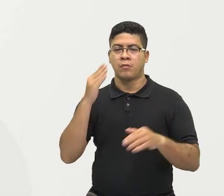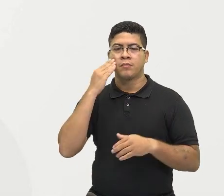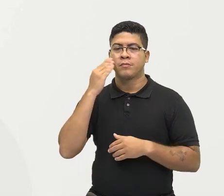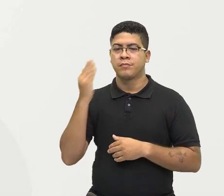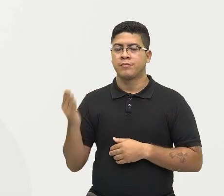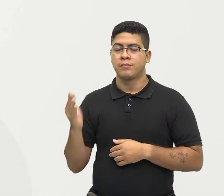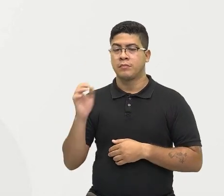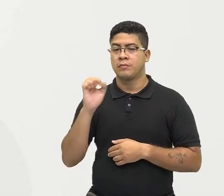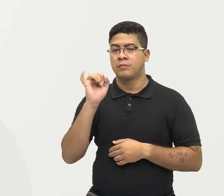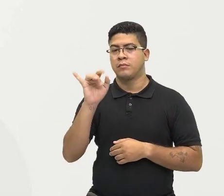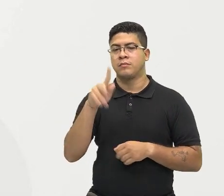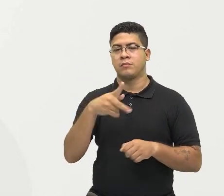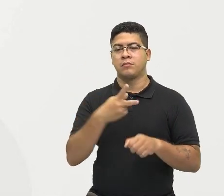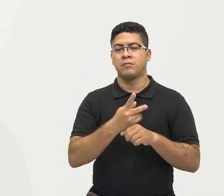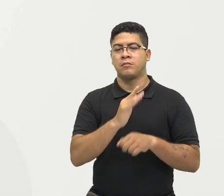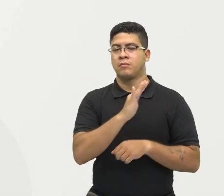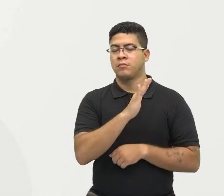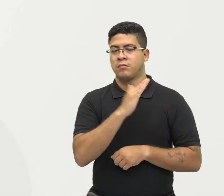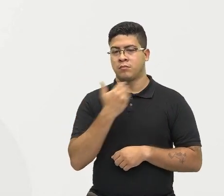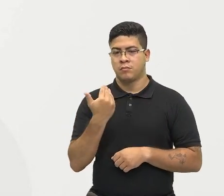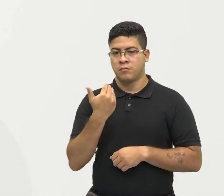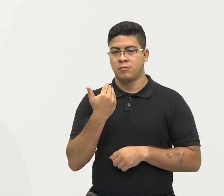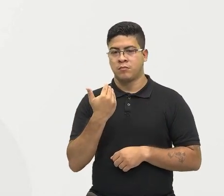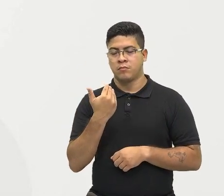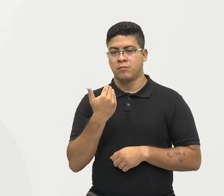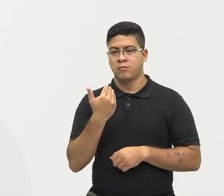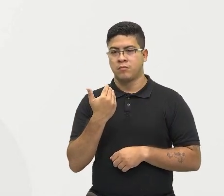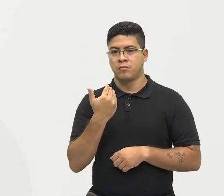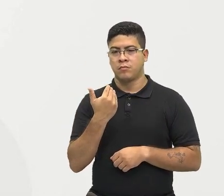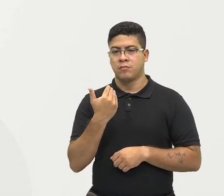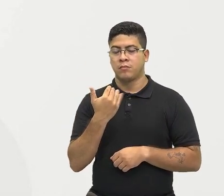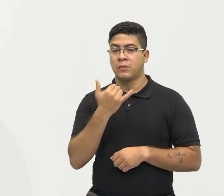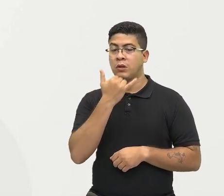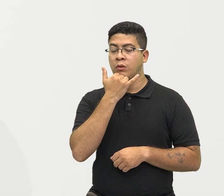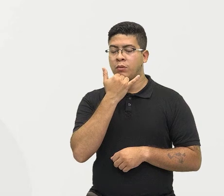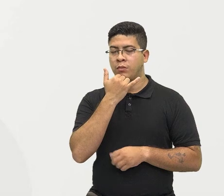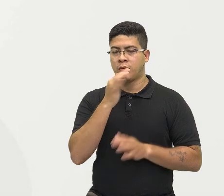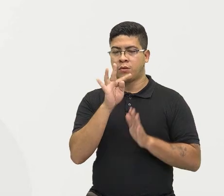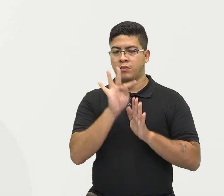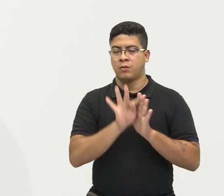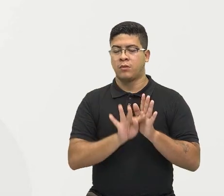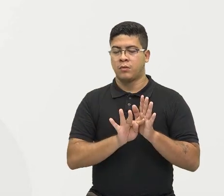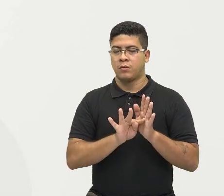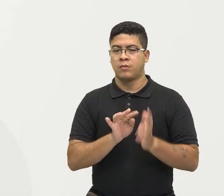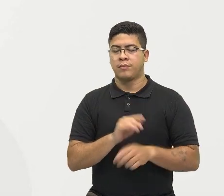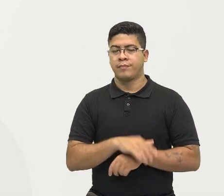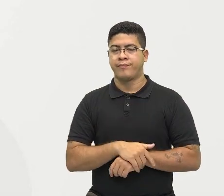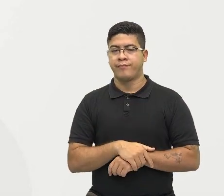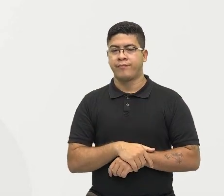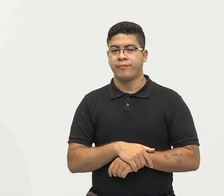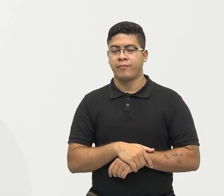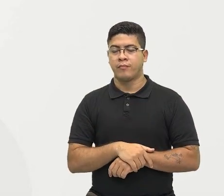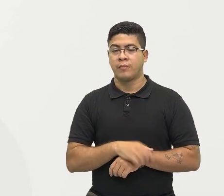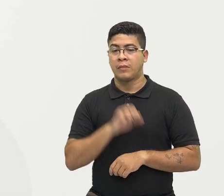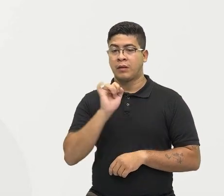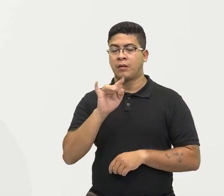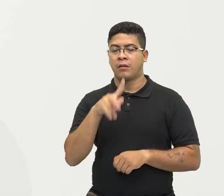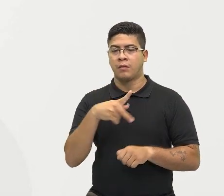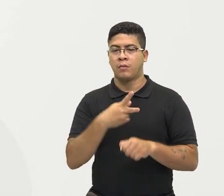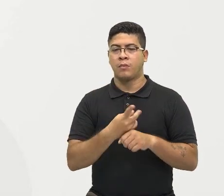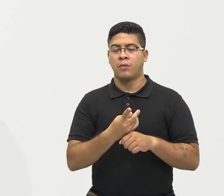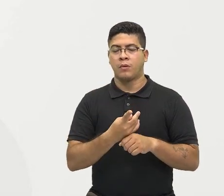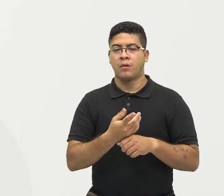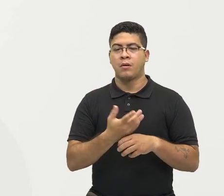se depois de eu morrer, um trecho do texto, né? Se depois de eu morrer